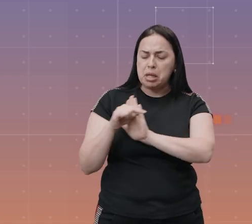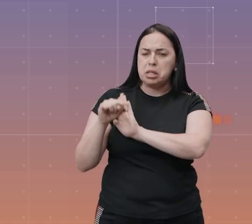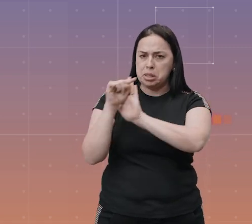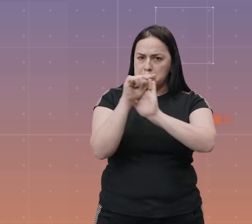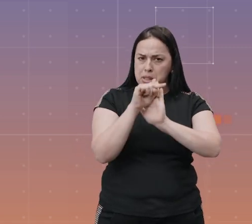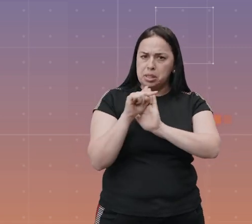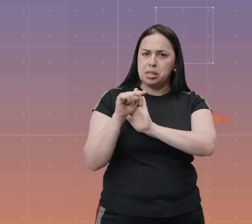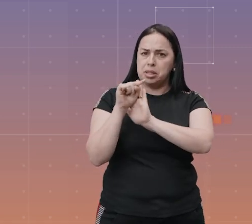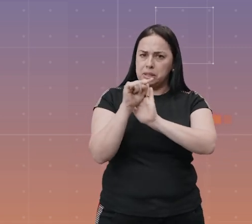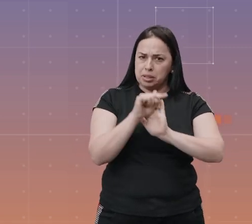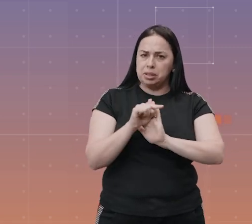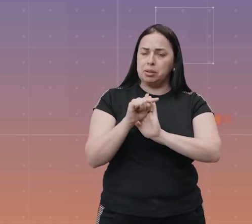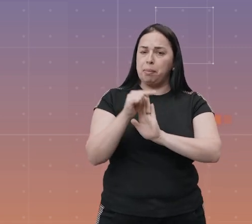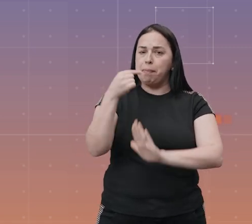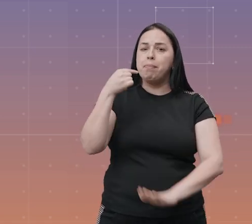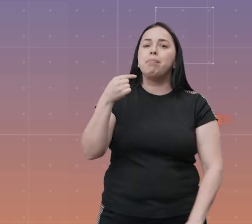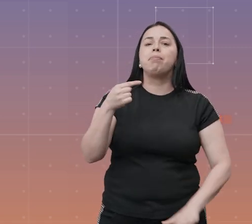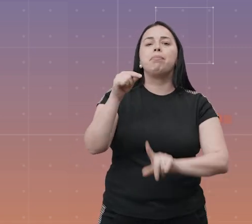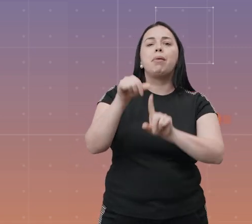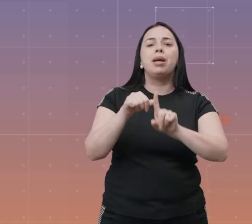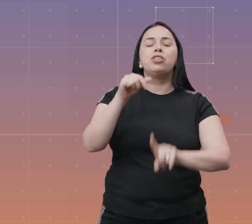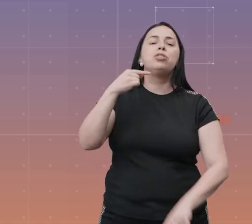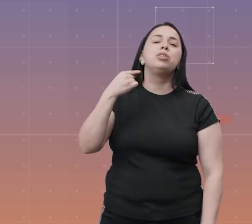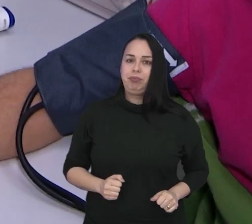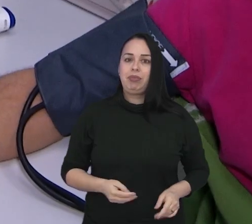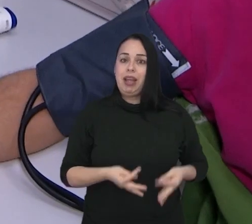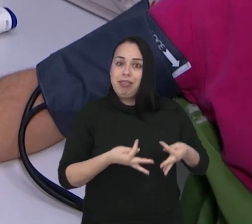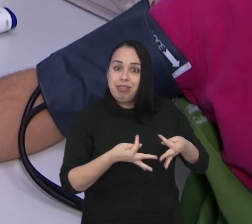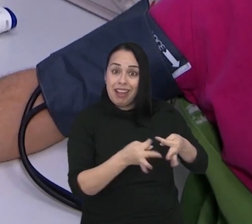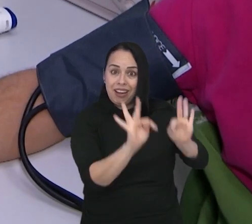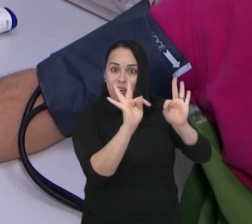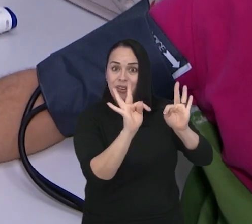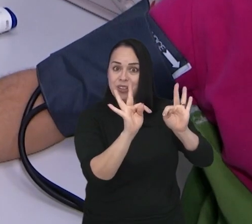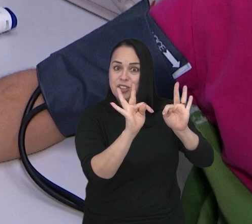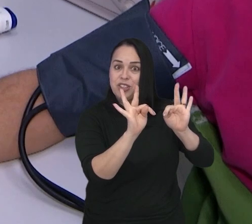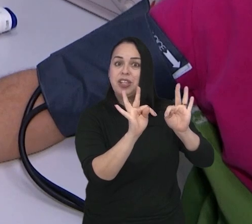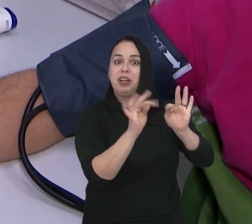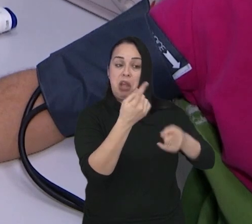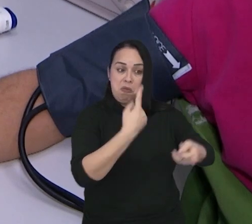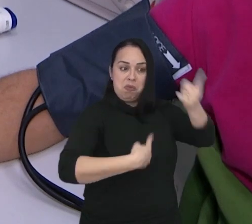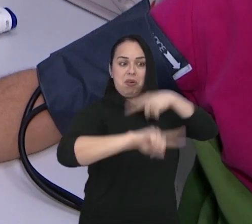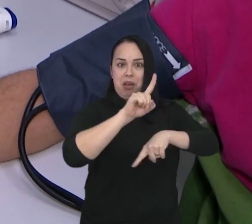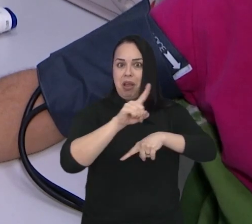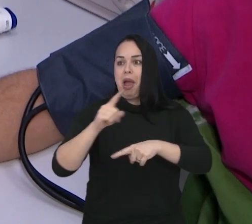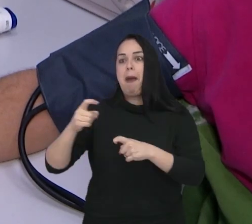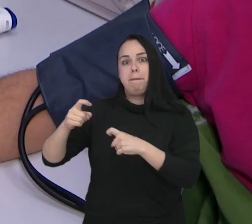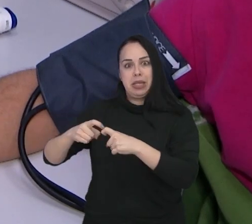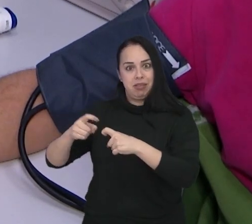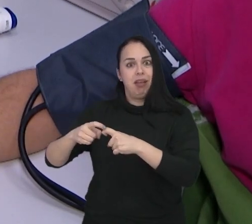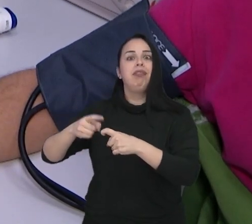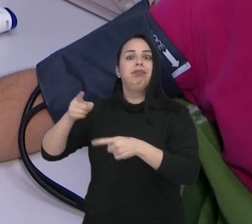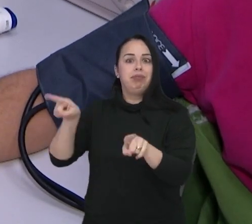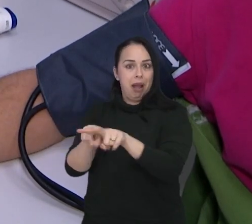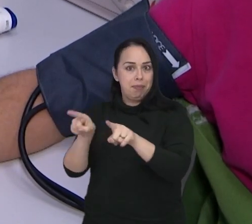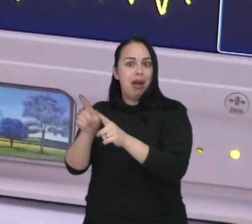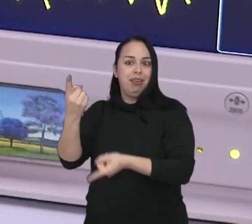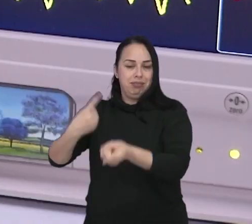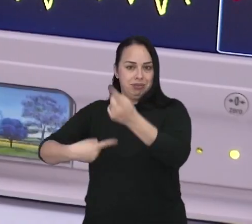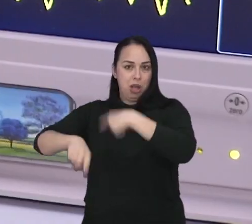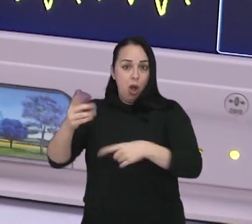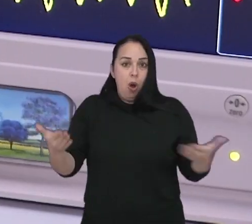Pesquisa Clínica, ambos realizados no mês de maio. Com o avanço da tecnologia, a medicina também